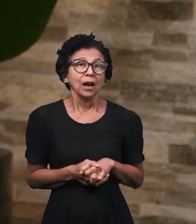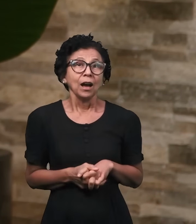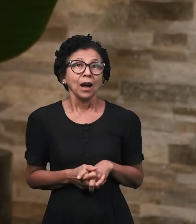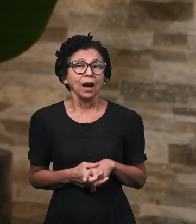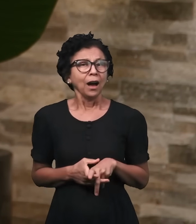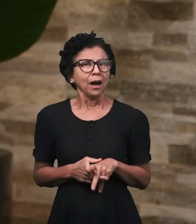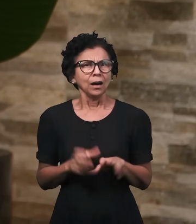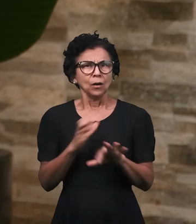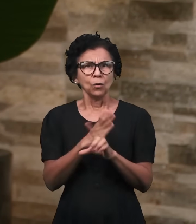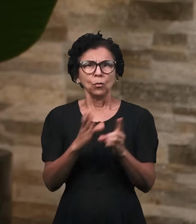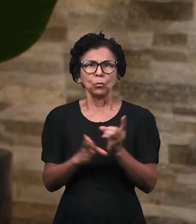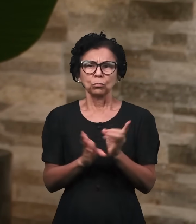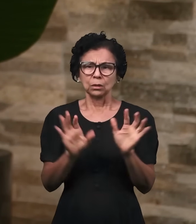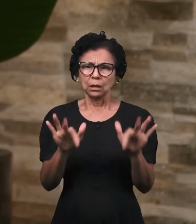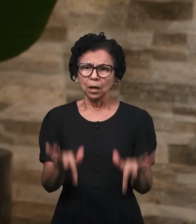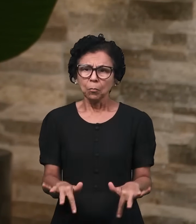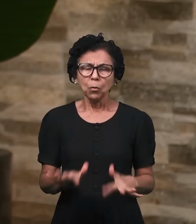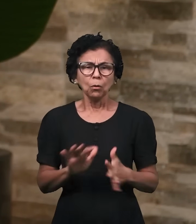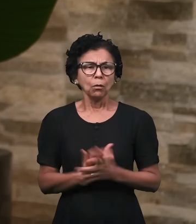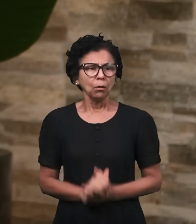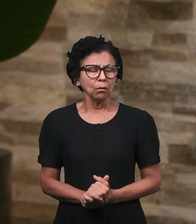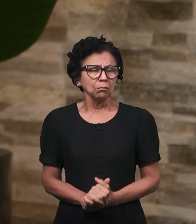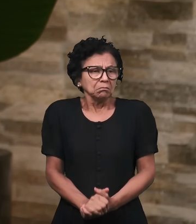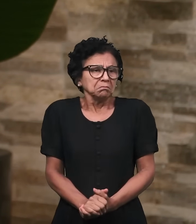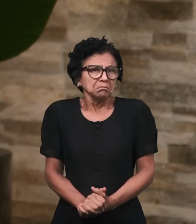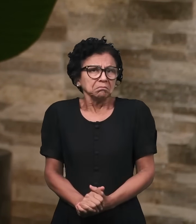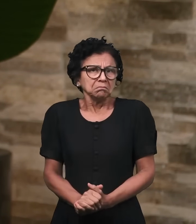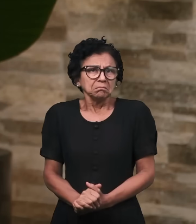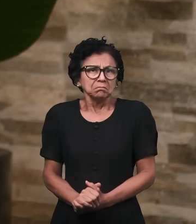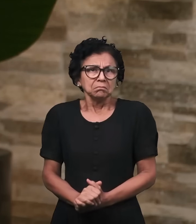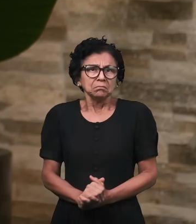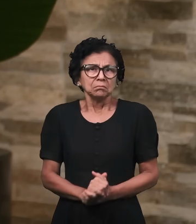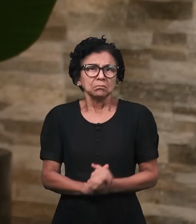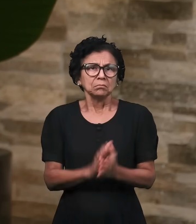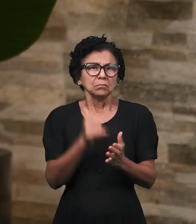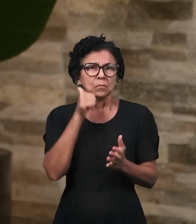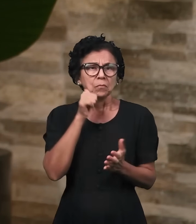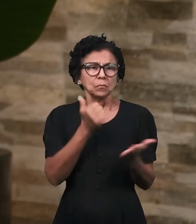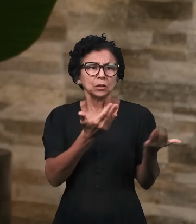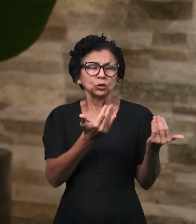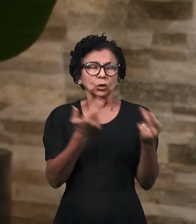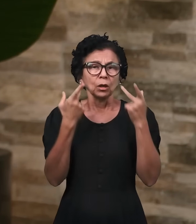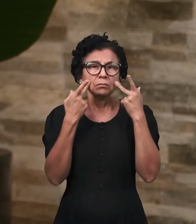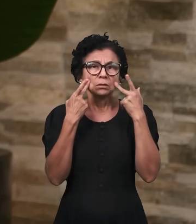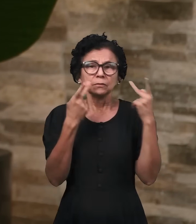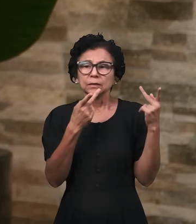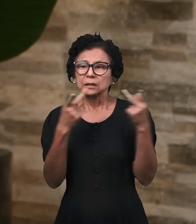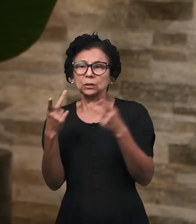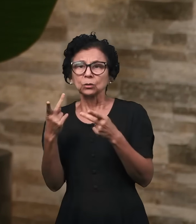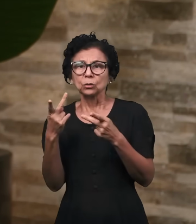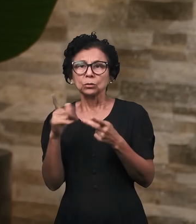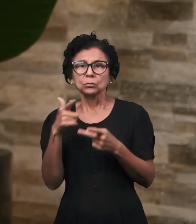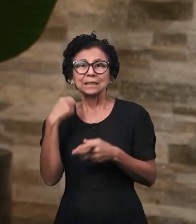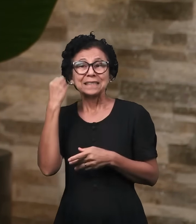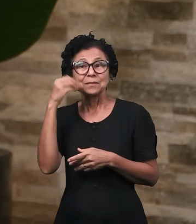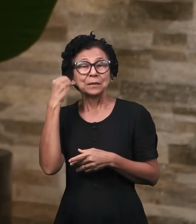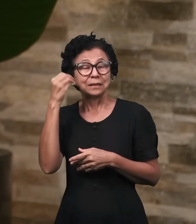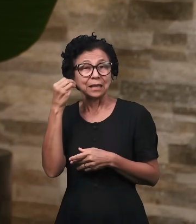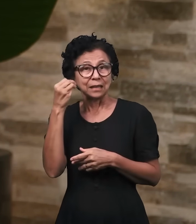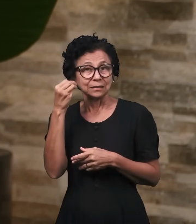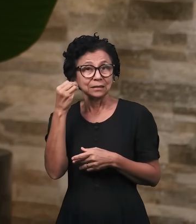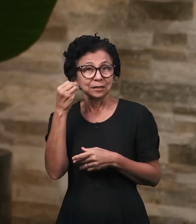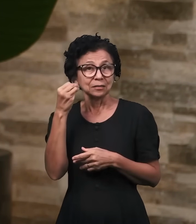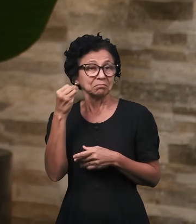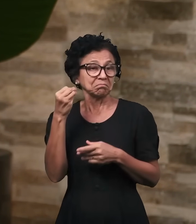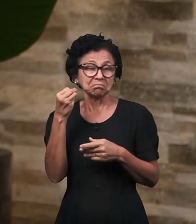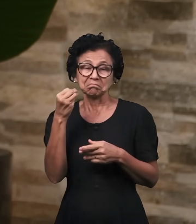copiosamente. Uma jovem que não conhece a igreja, que não tem nenhuma experiência com o evangelho, estava indo, ela foi para